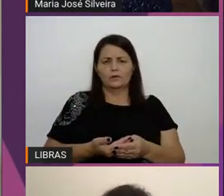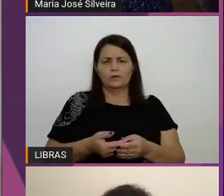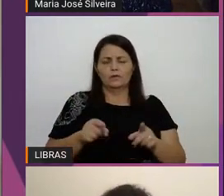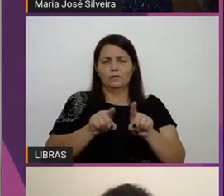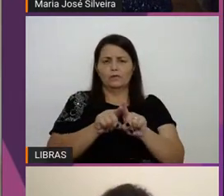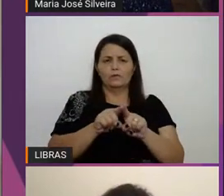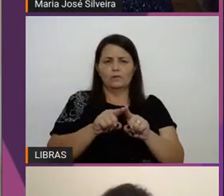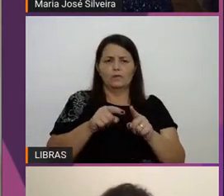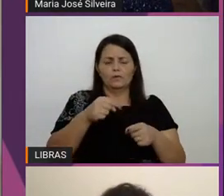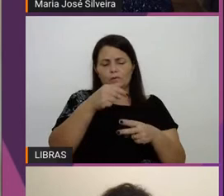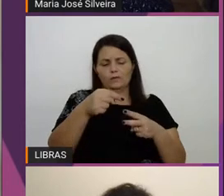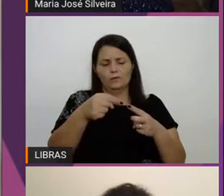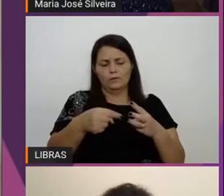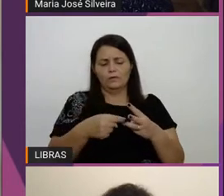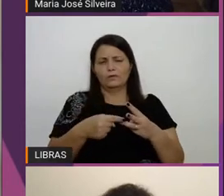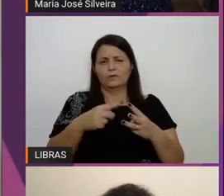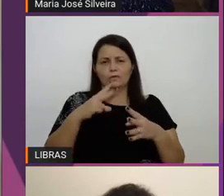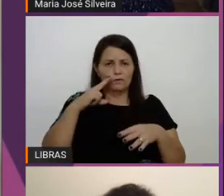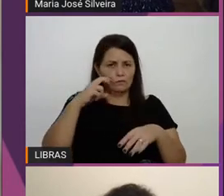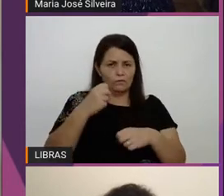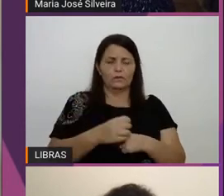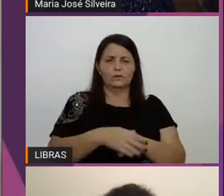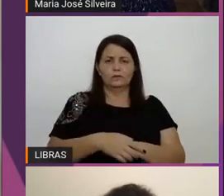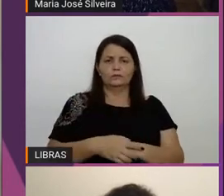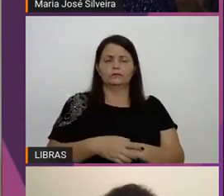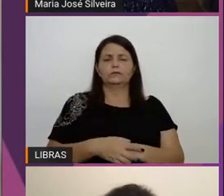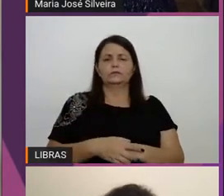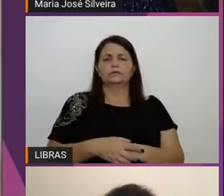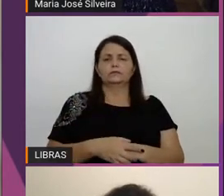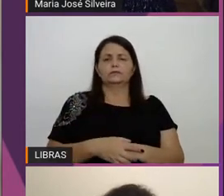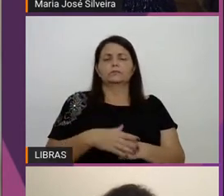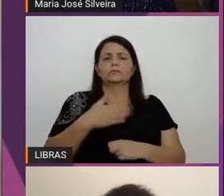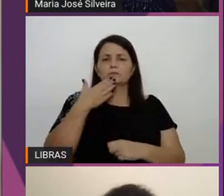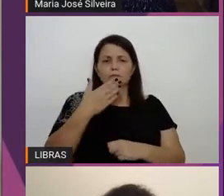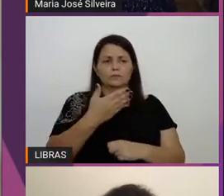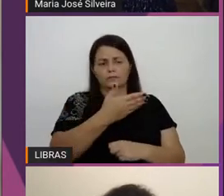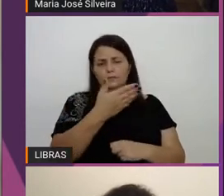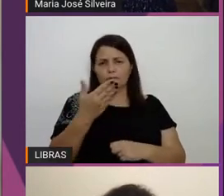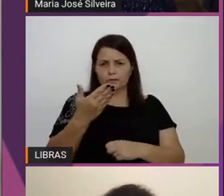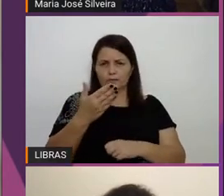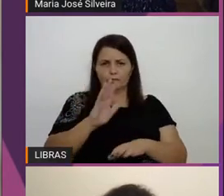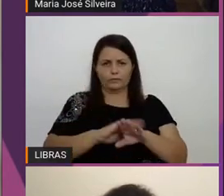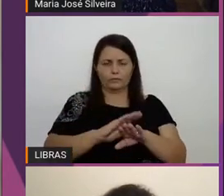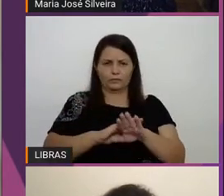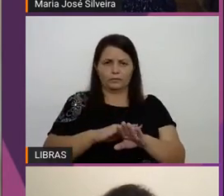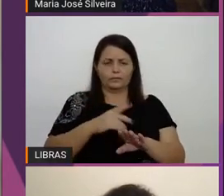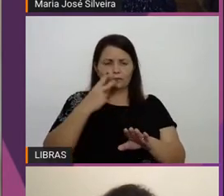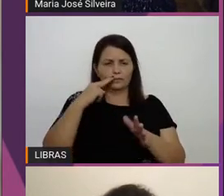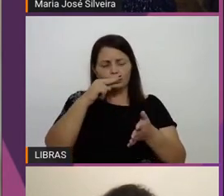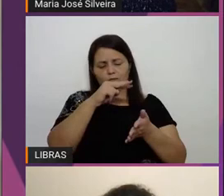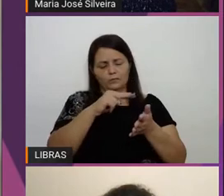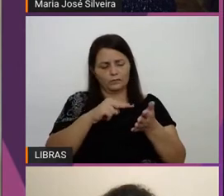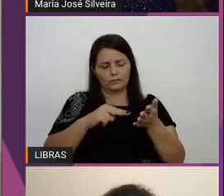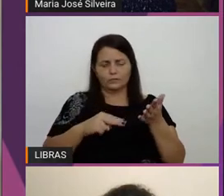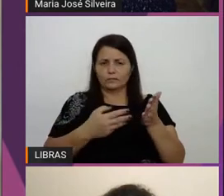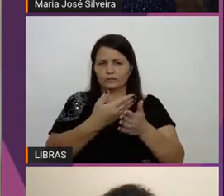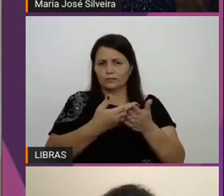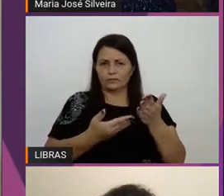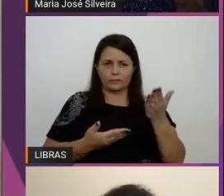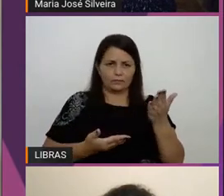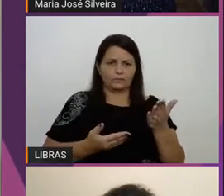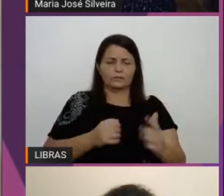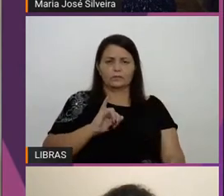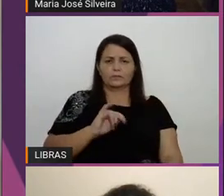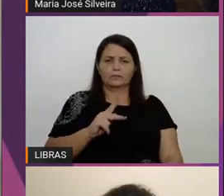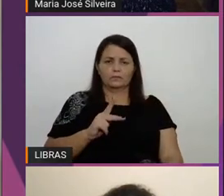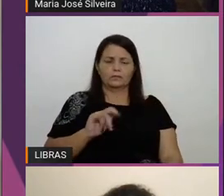isso é uma massa muito bem muito forte eu queria pedir para tia Ana Se você não se importar de leite também a epígrafe porque